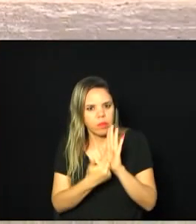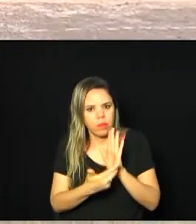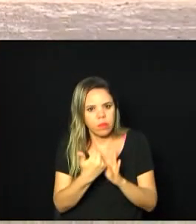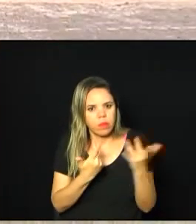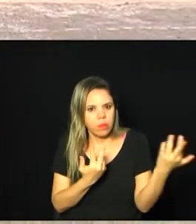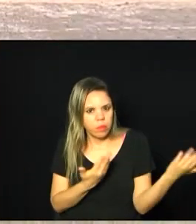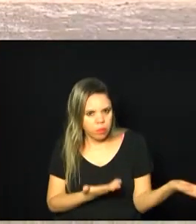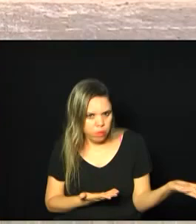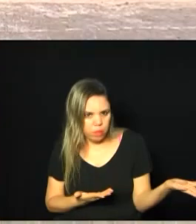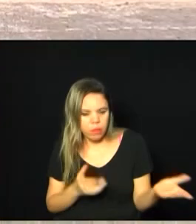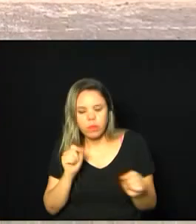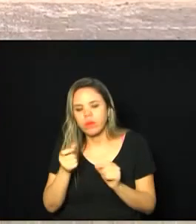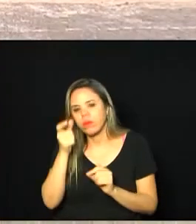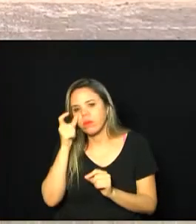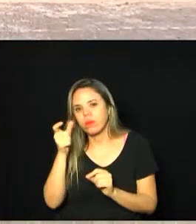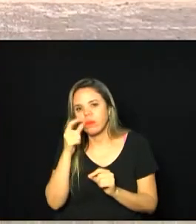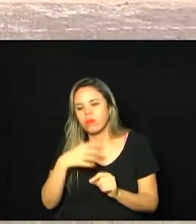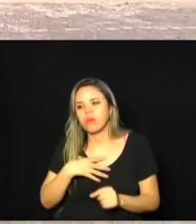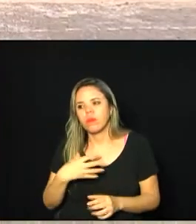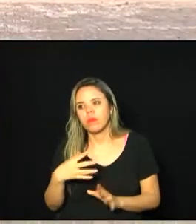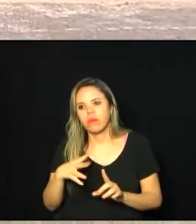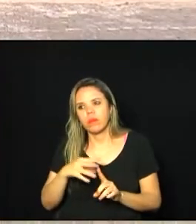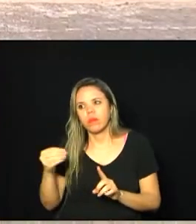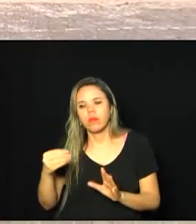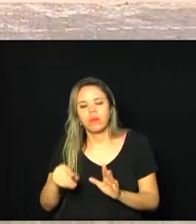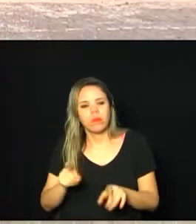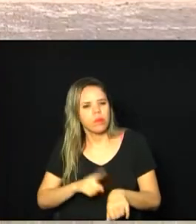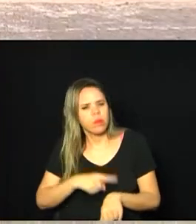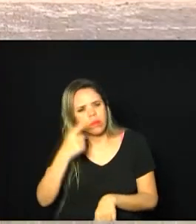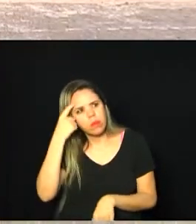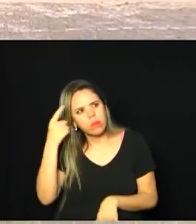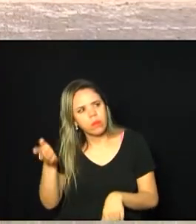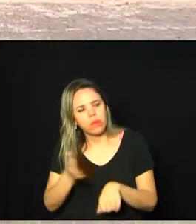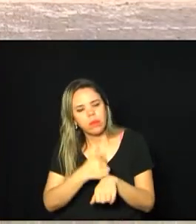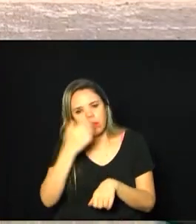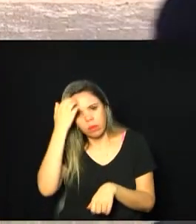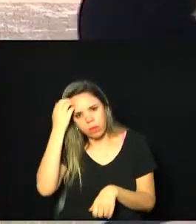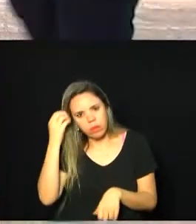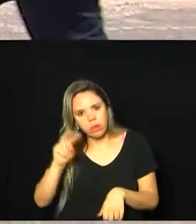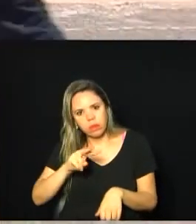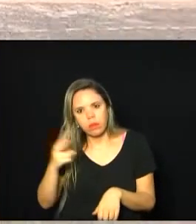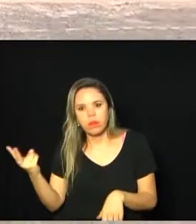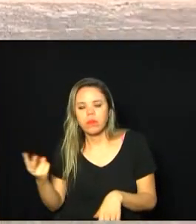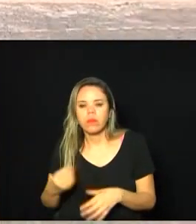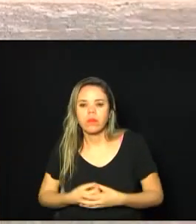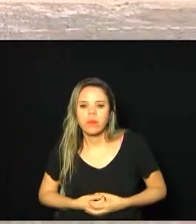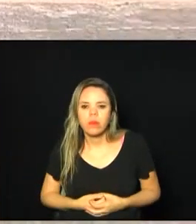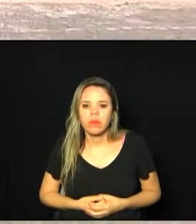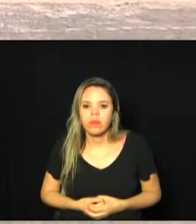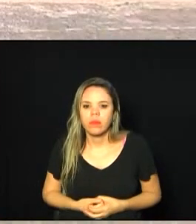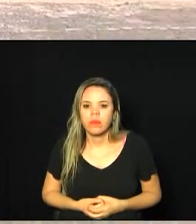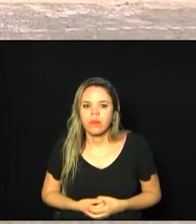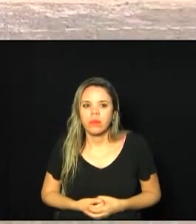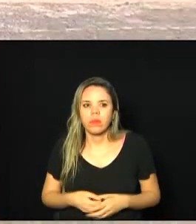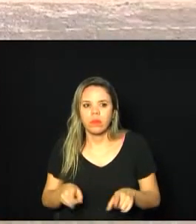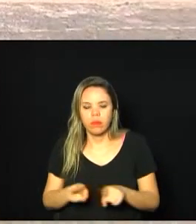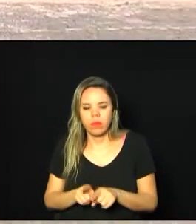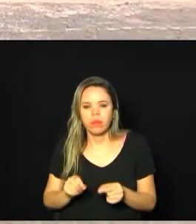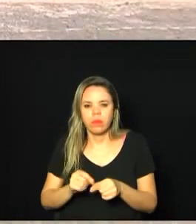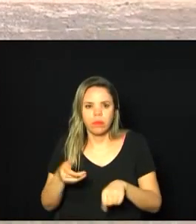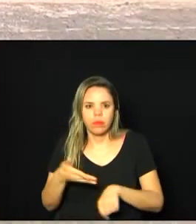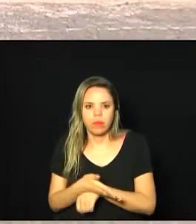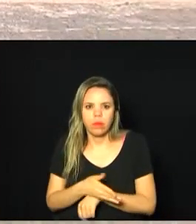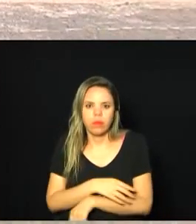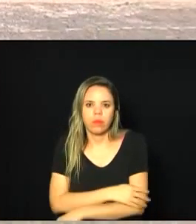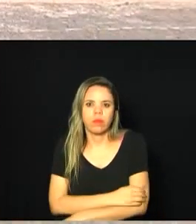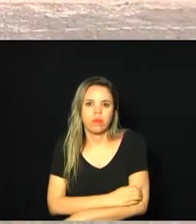assim, o que é que te vem de inspiração? Vem na hora ou você pensa antes? Não, muito pelo contrário. Isso também fez parte da